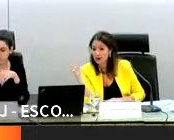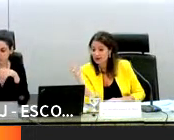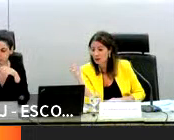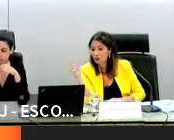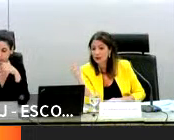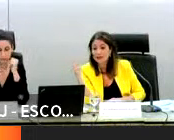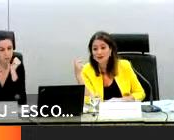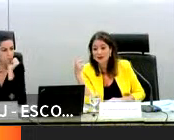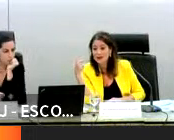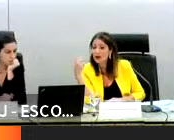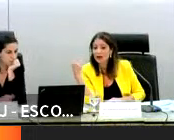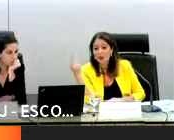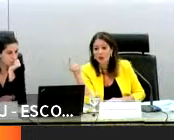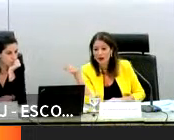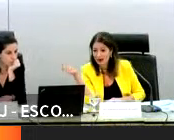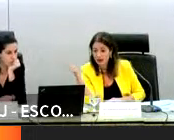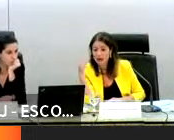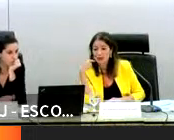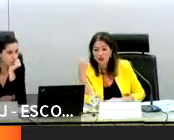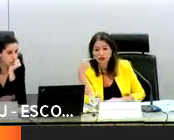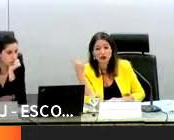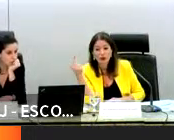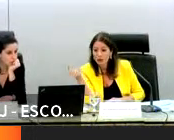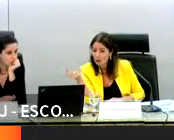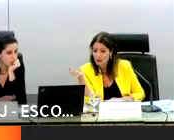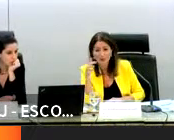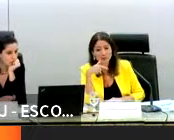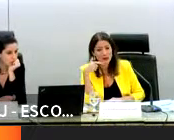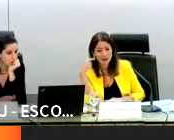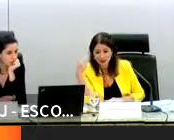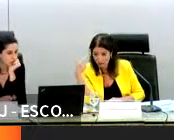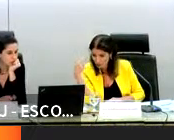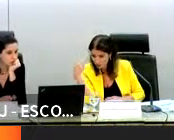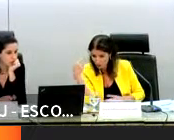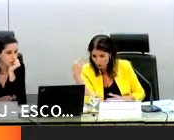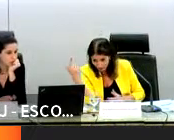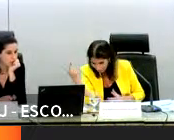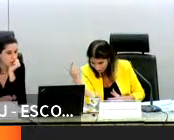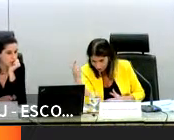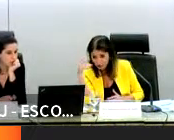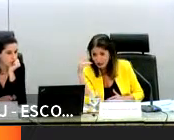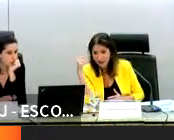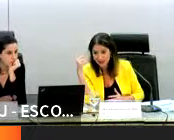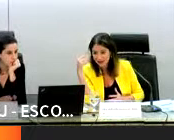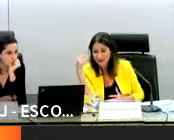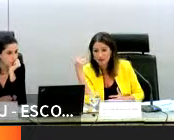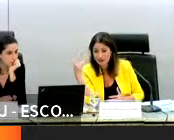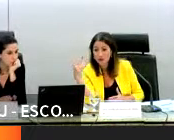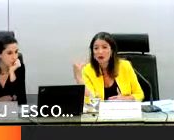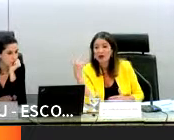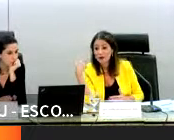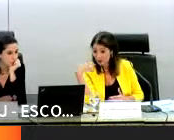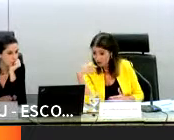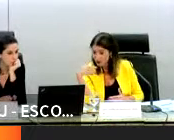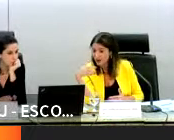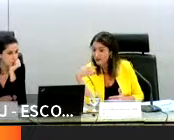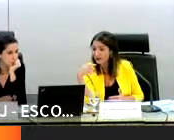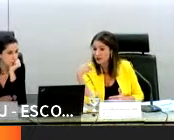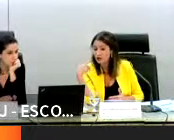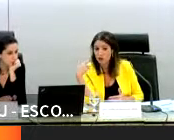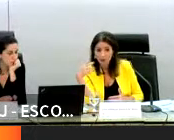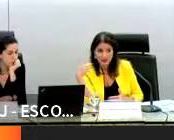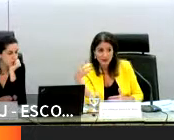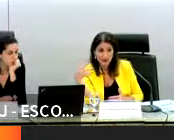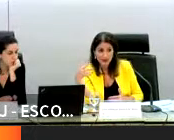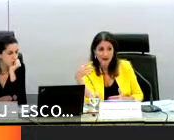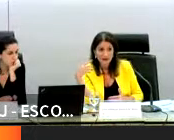de compreensão do que seria um RO online, o que para a gente é comum, mas para a maioria das pessoas não é. Então, a gente tem que ter essa visão de entender